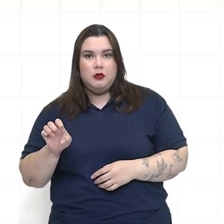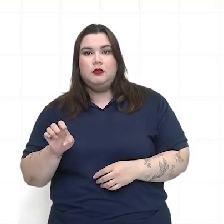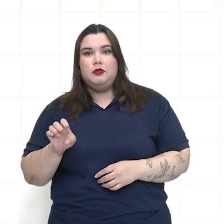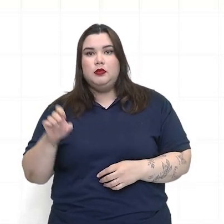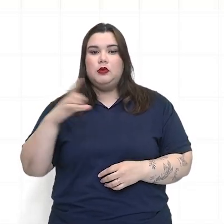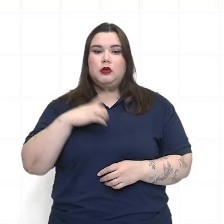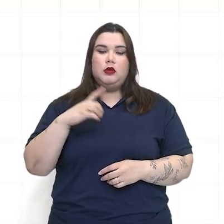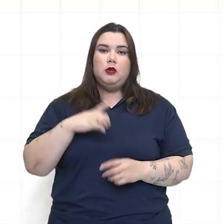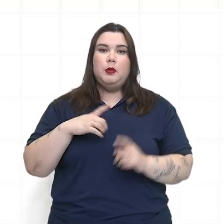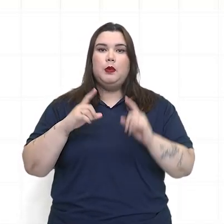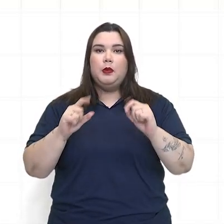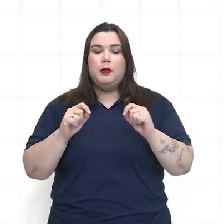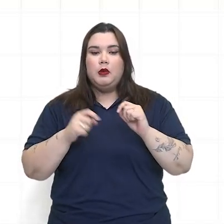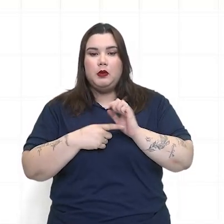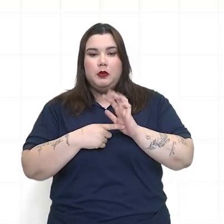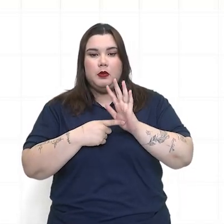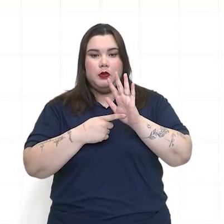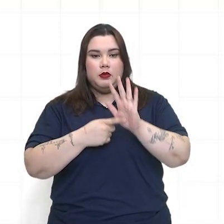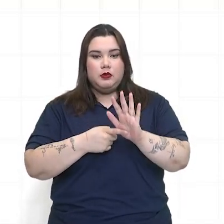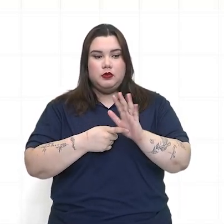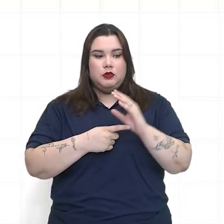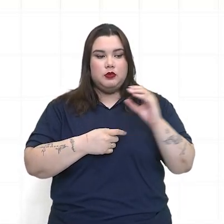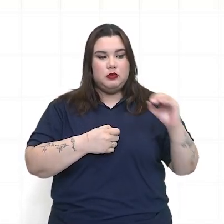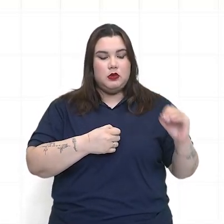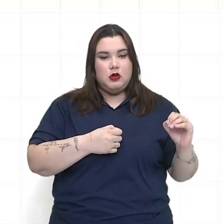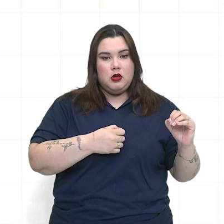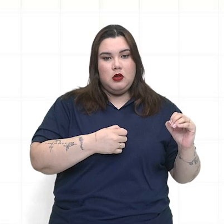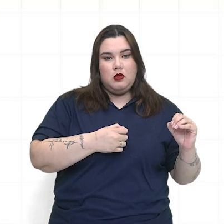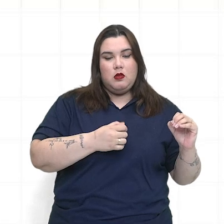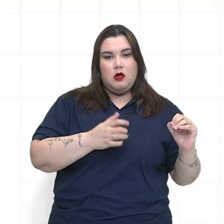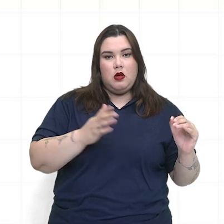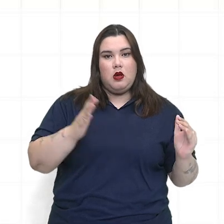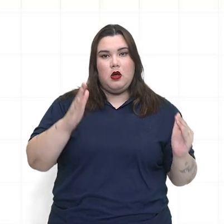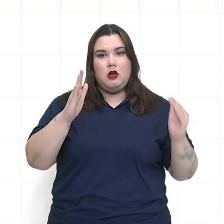nós vamos ter a medida aqui, ó, do zero